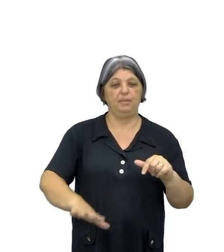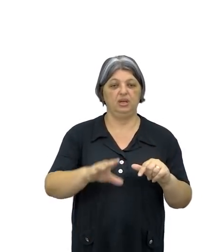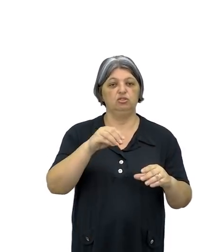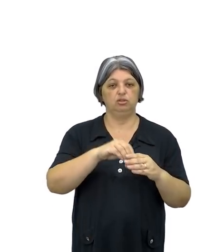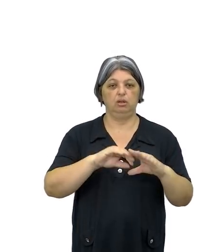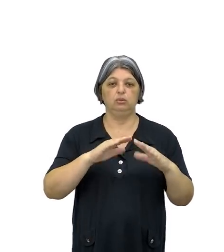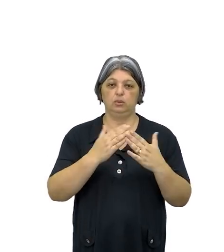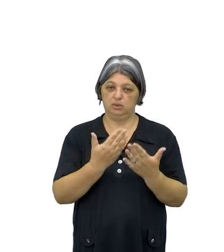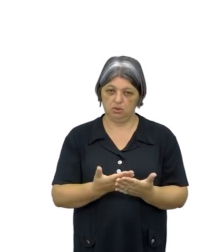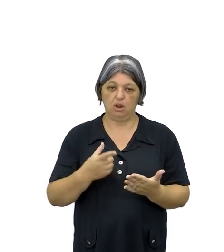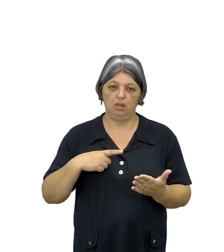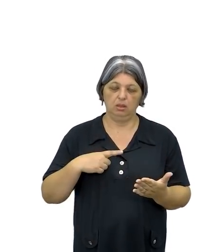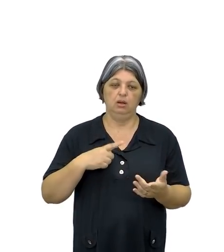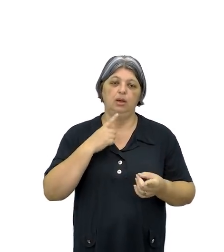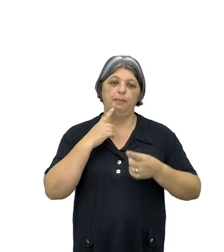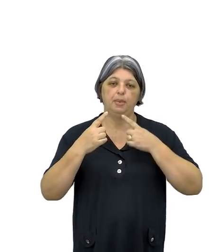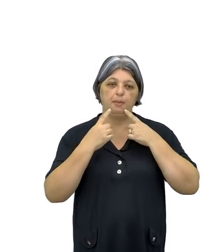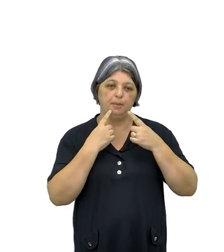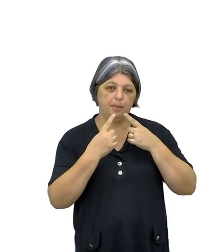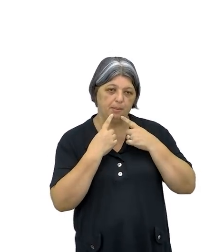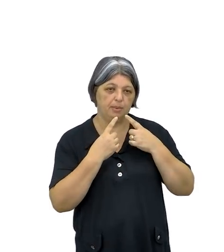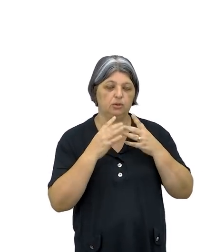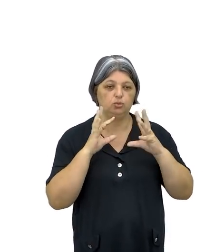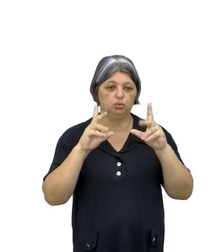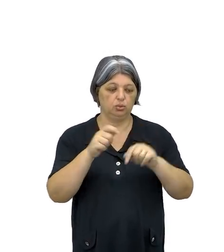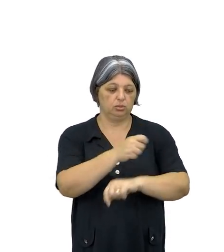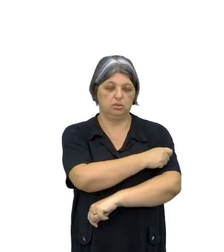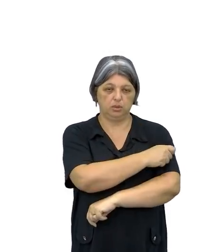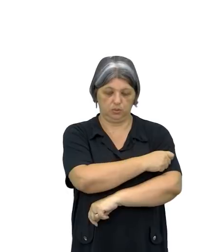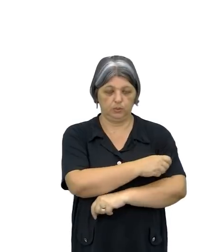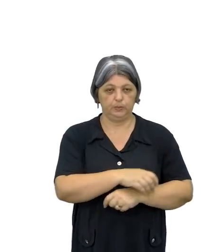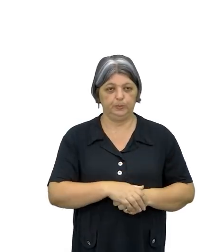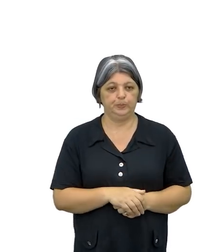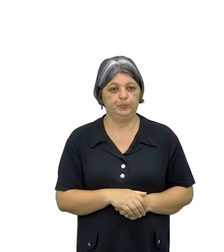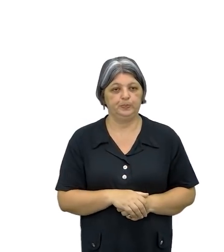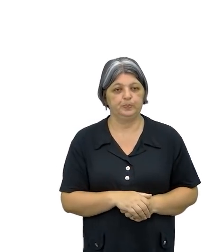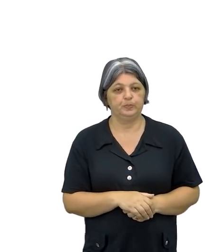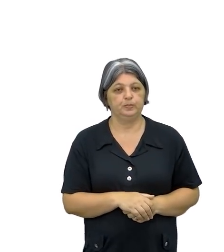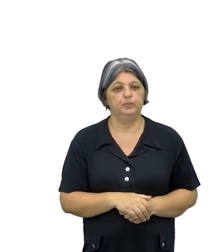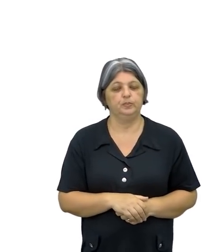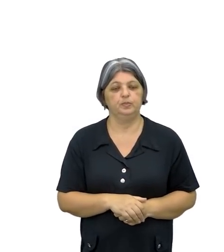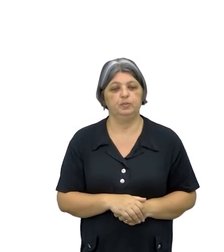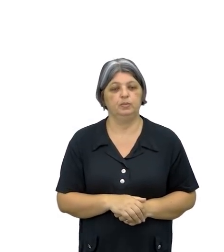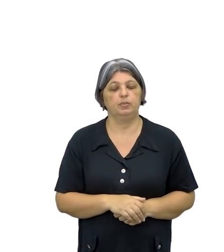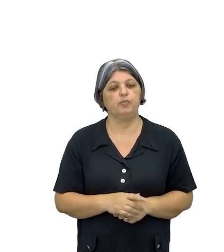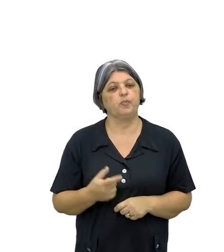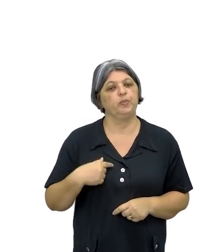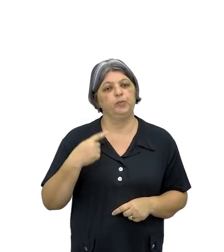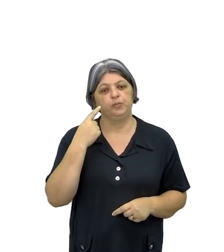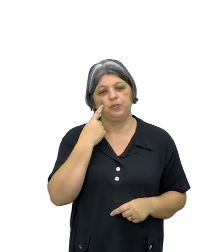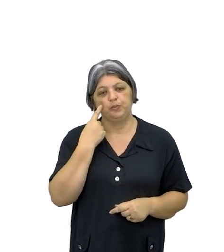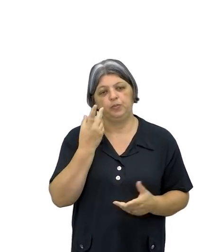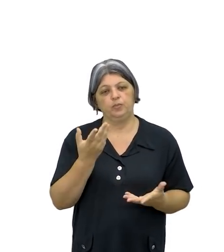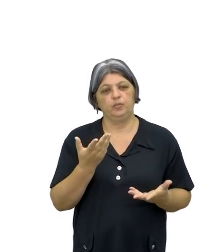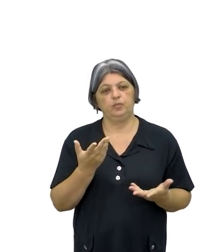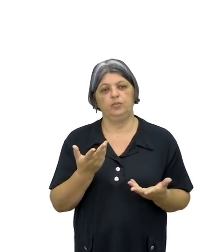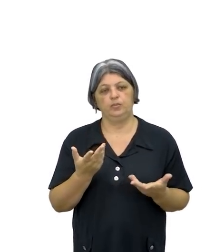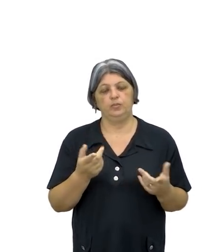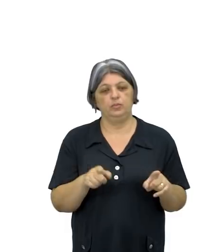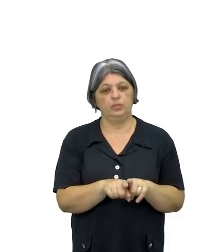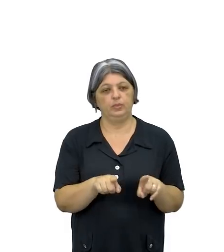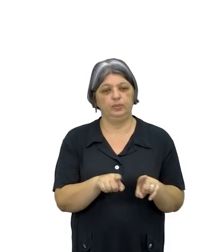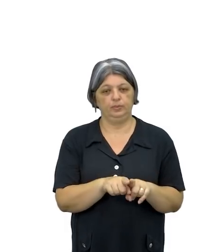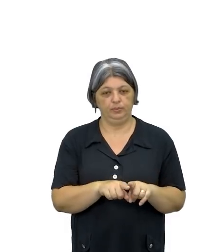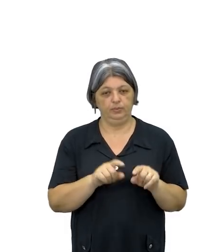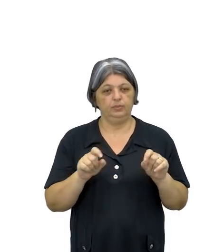um diálogo com todos os estudantes, né, com os estudantes, né. Aqui a gente colocou uma coisa, evitar nomear as